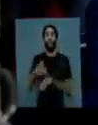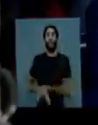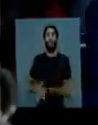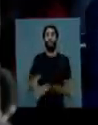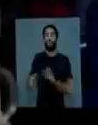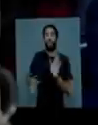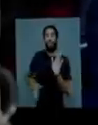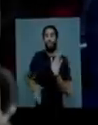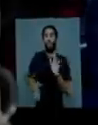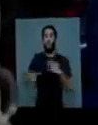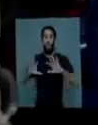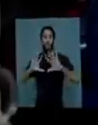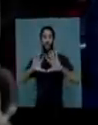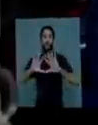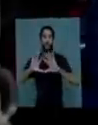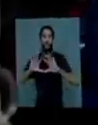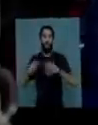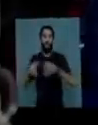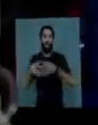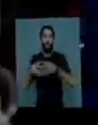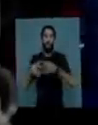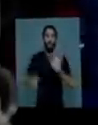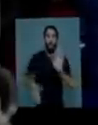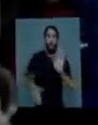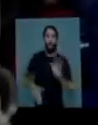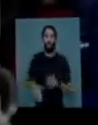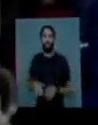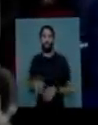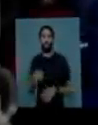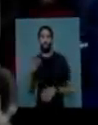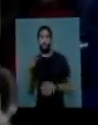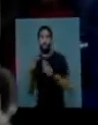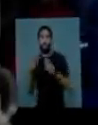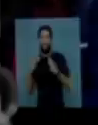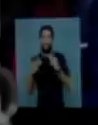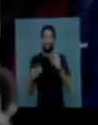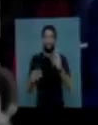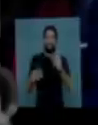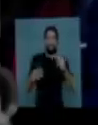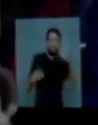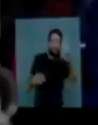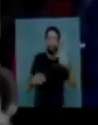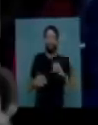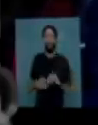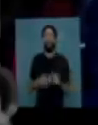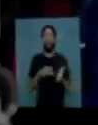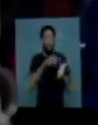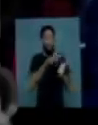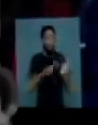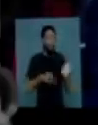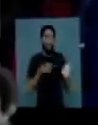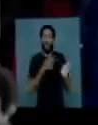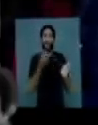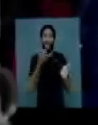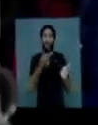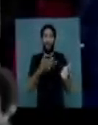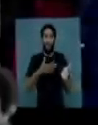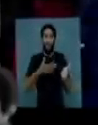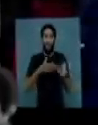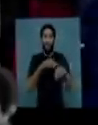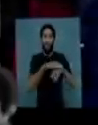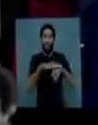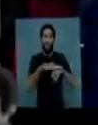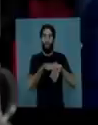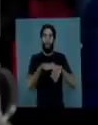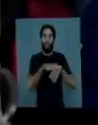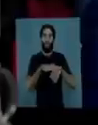organizado crime organizado é de três para cima o documento não cita a minha conversa com o Ministro